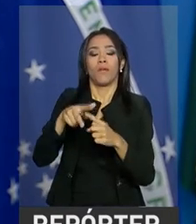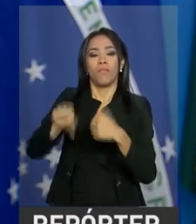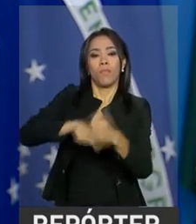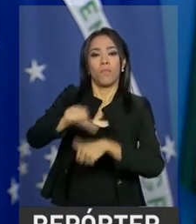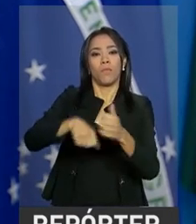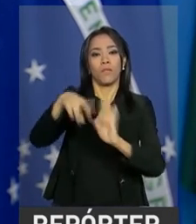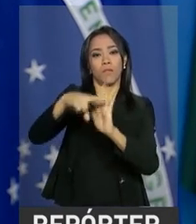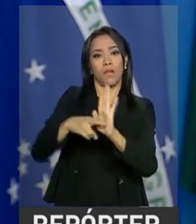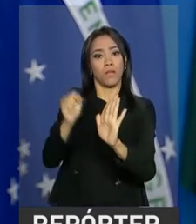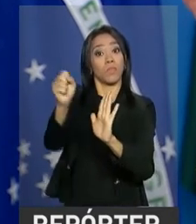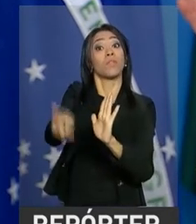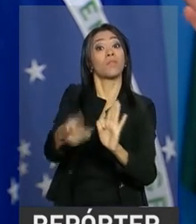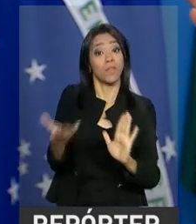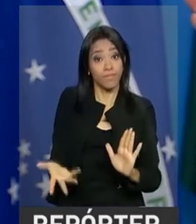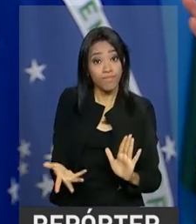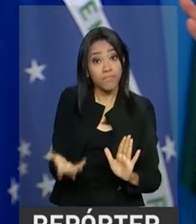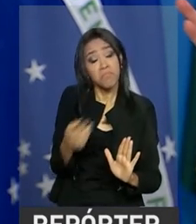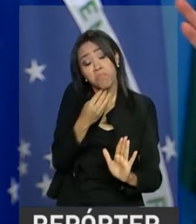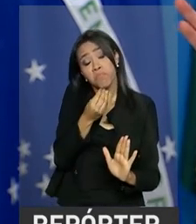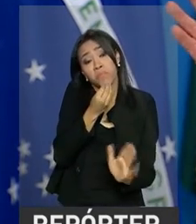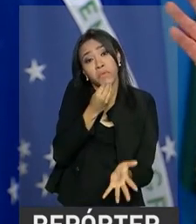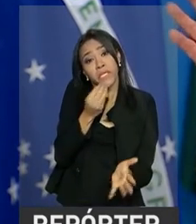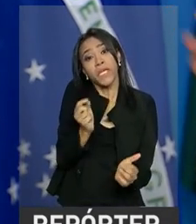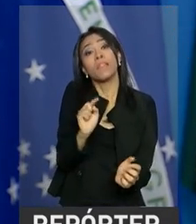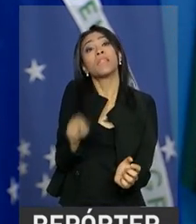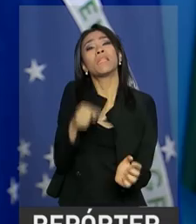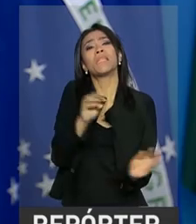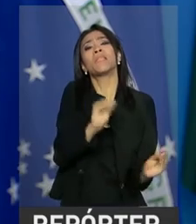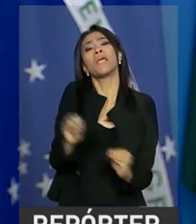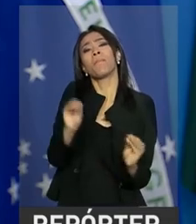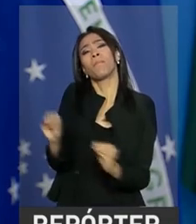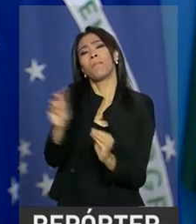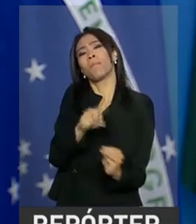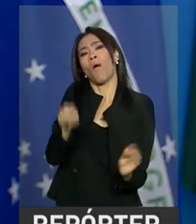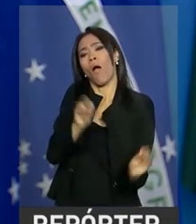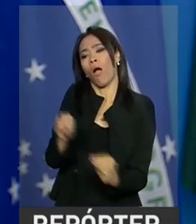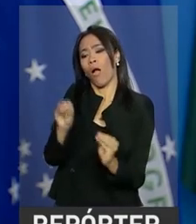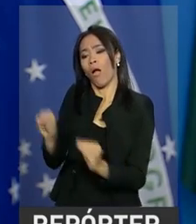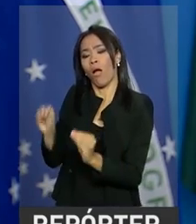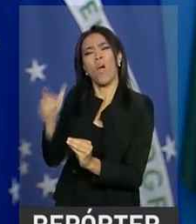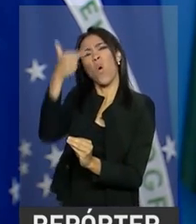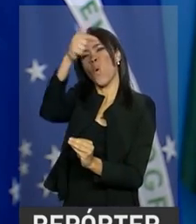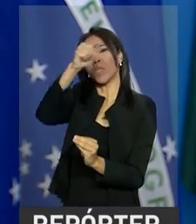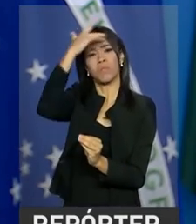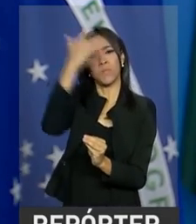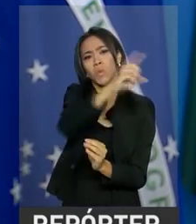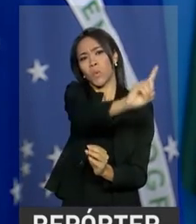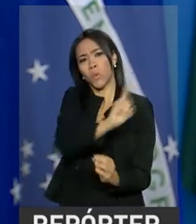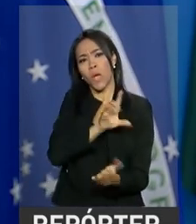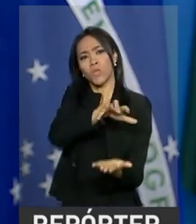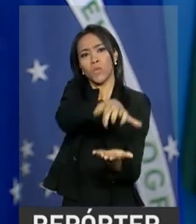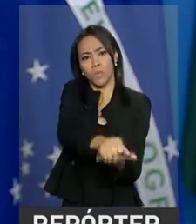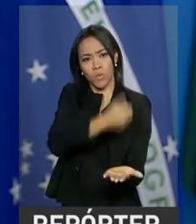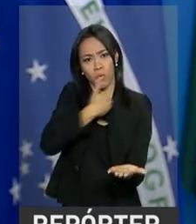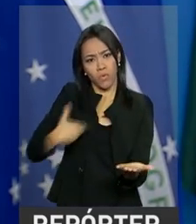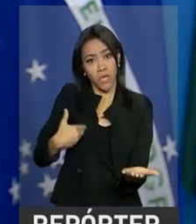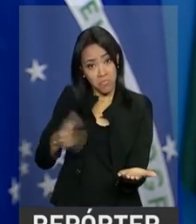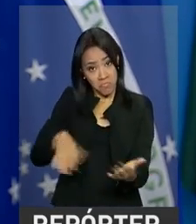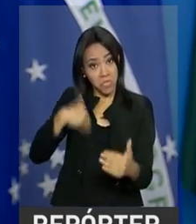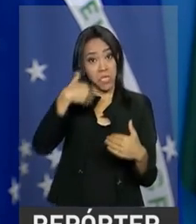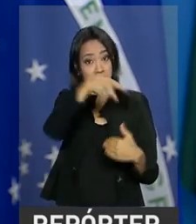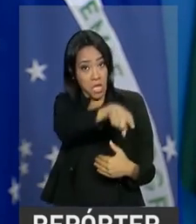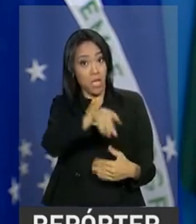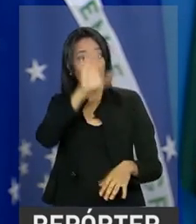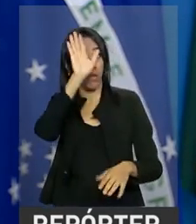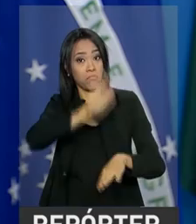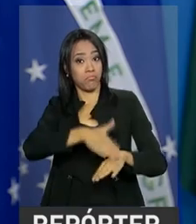poderia perfeitamente deixar para depois, não é? Poderia deixar para depois outro que vier em 2018, que cuide do